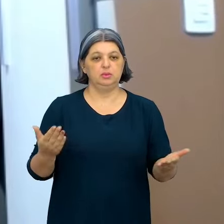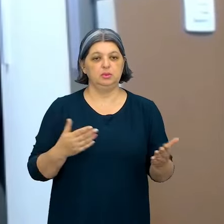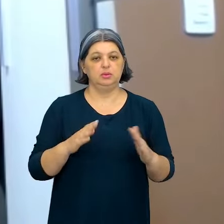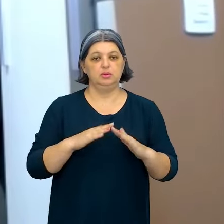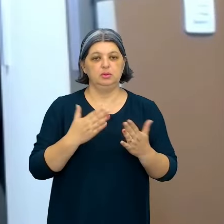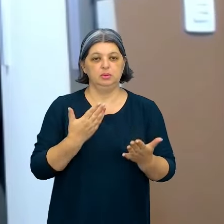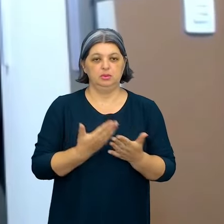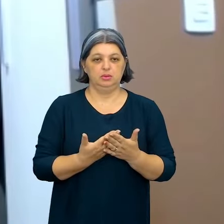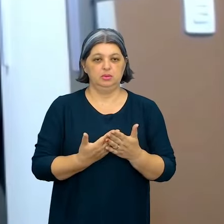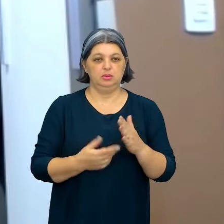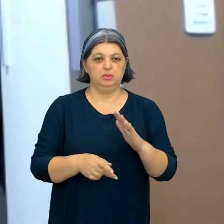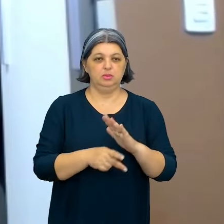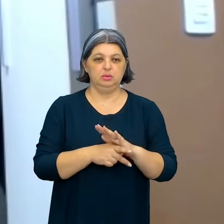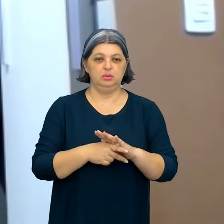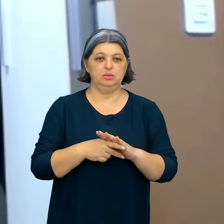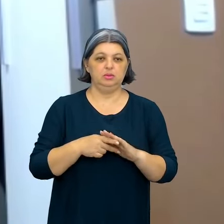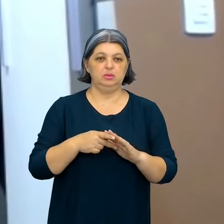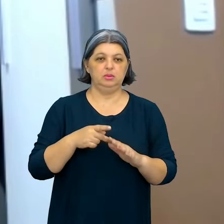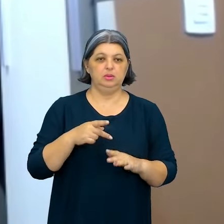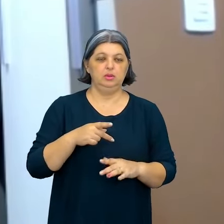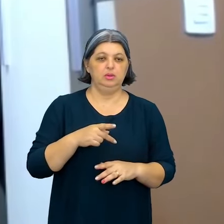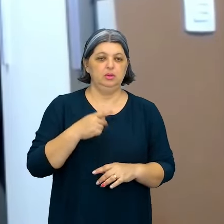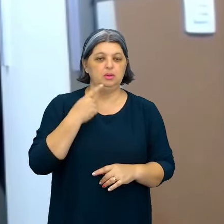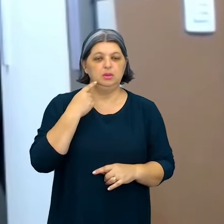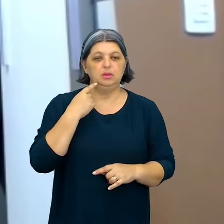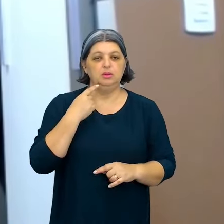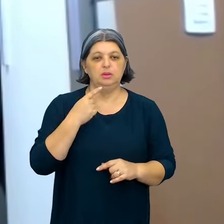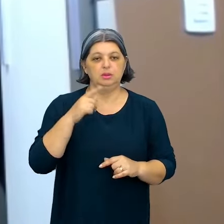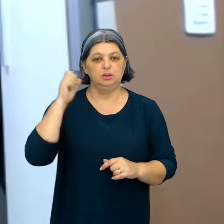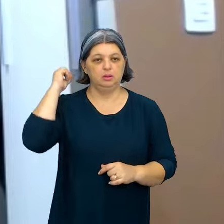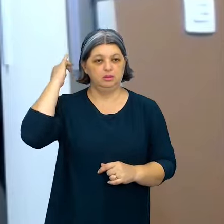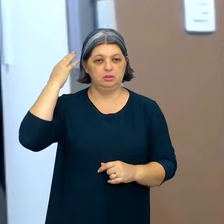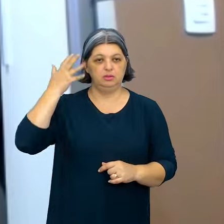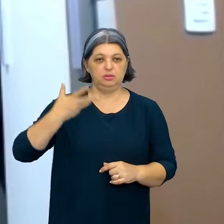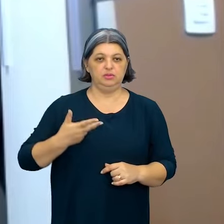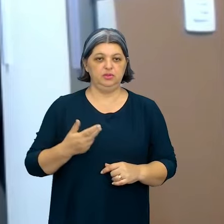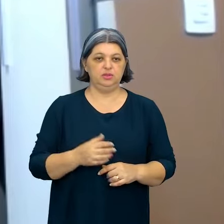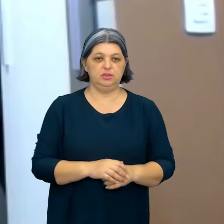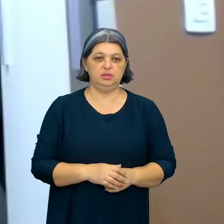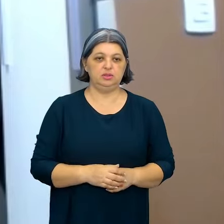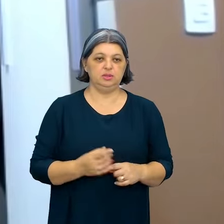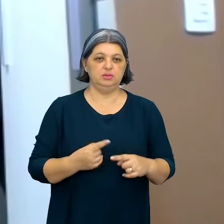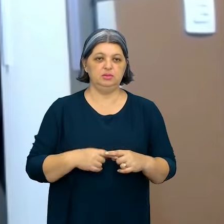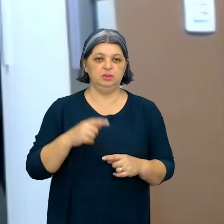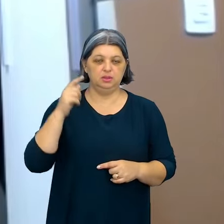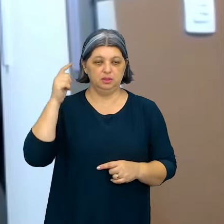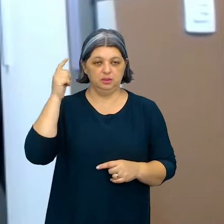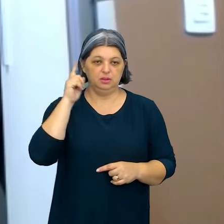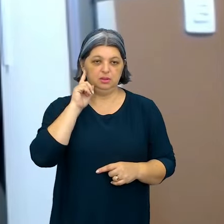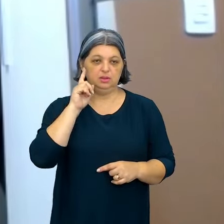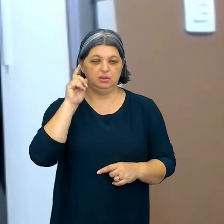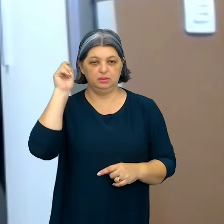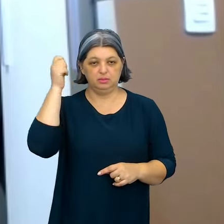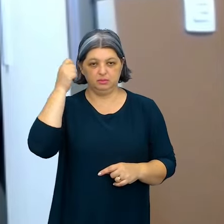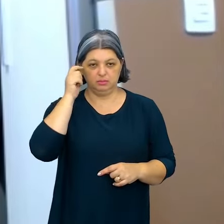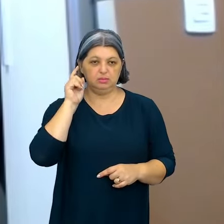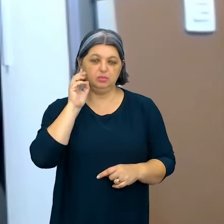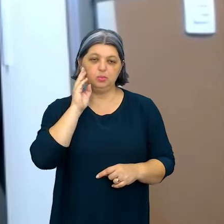Escola Estadual Diva Figueiredo da Silveira. Vou fazer uma videodescrição. Eu sou moreno, tenho 1,70 m de